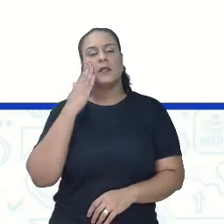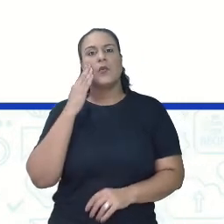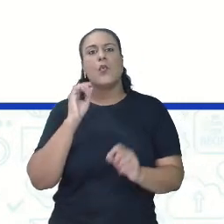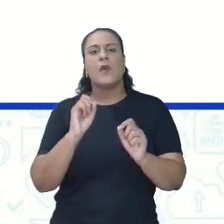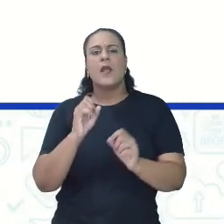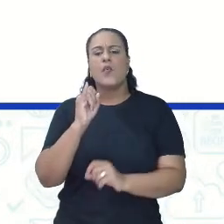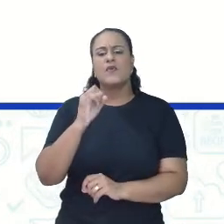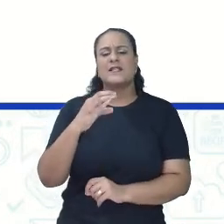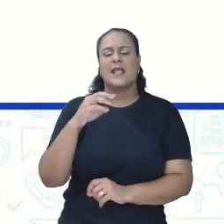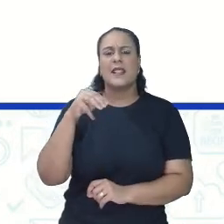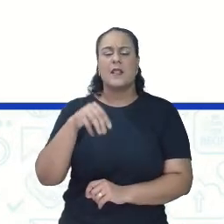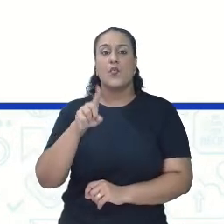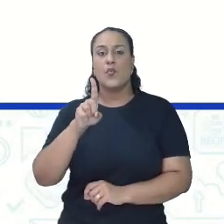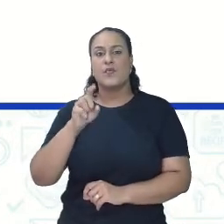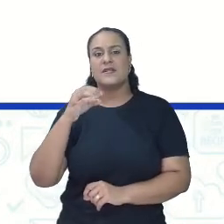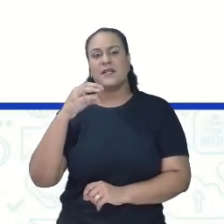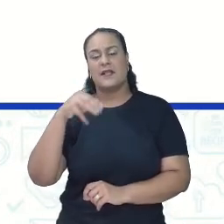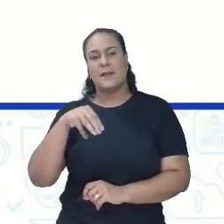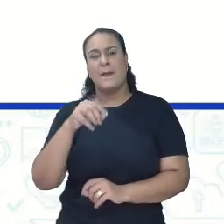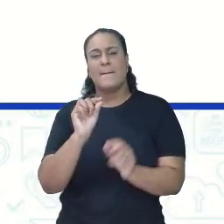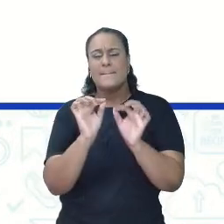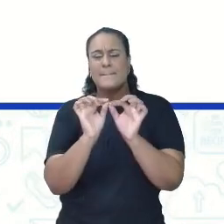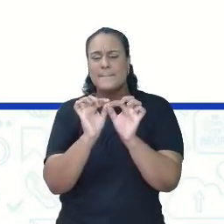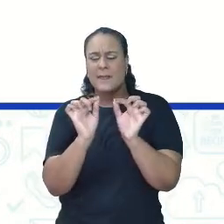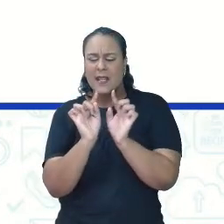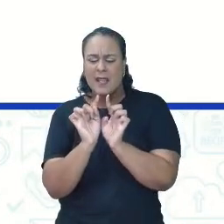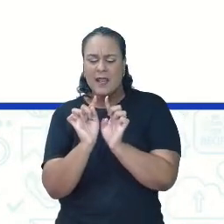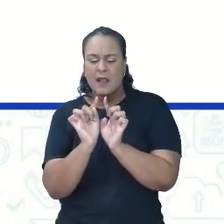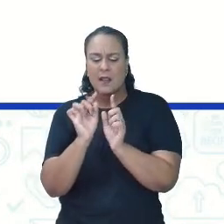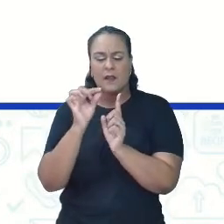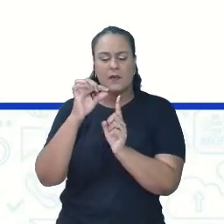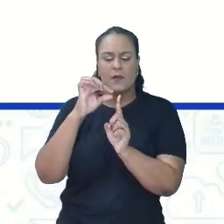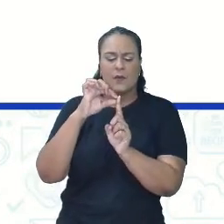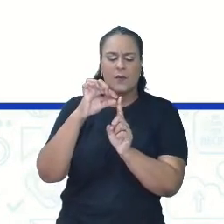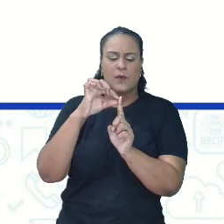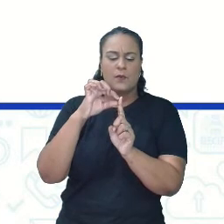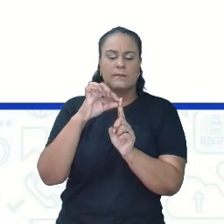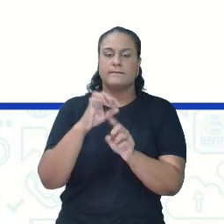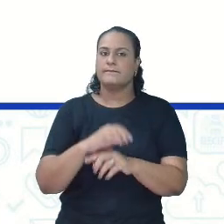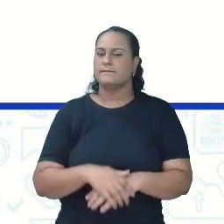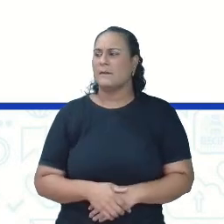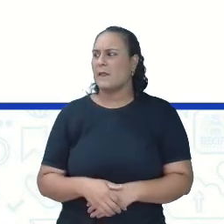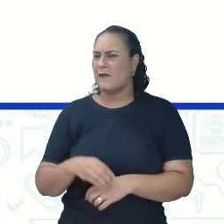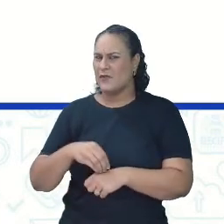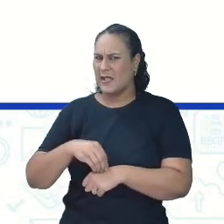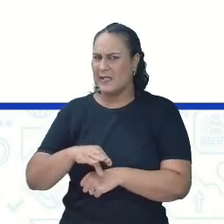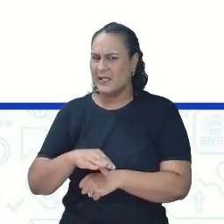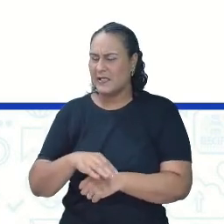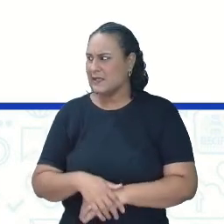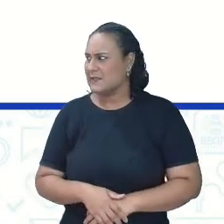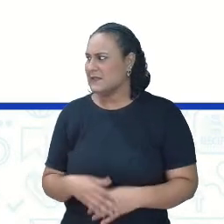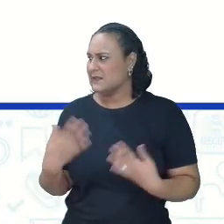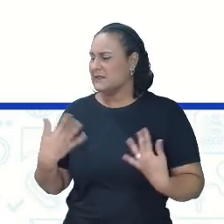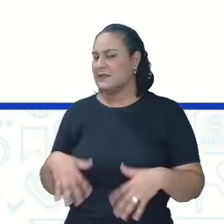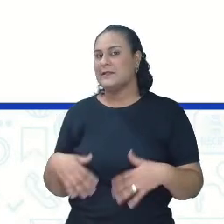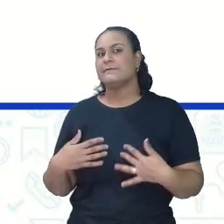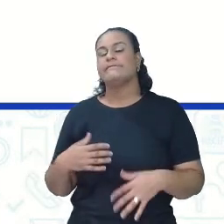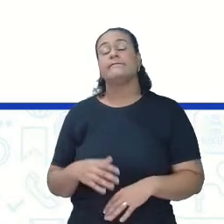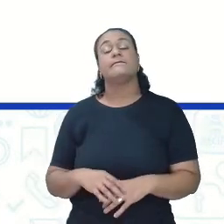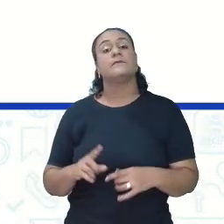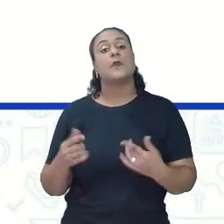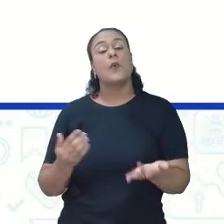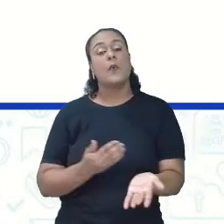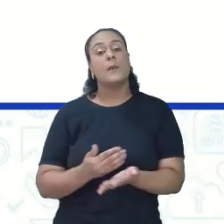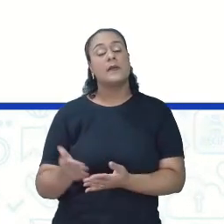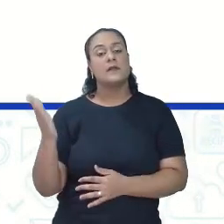bem pequena, tá bom? Então, quando você... será que eu vou dar spoiler? Ai, Jesus. Não sei, né? Mas quando você começar